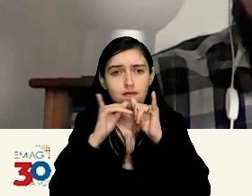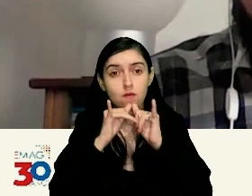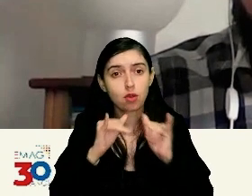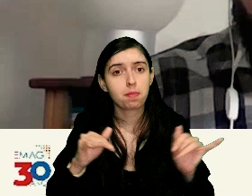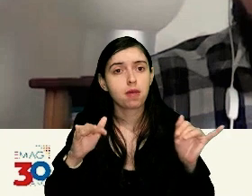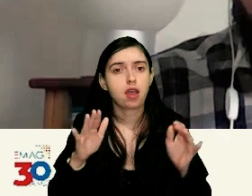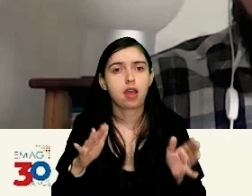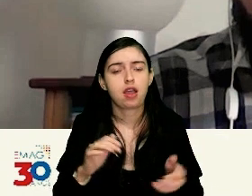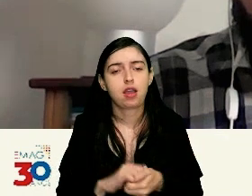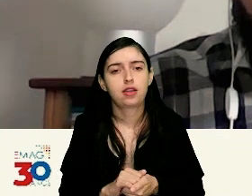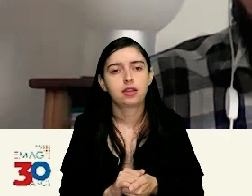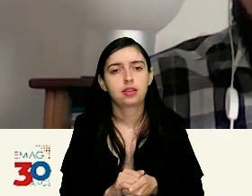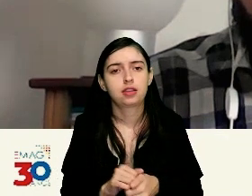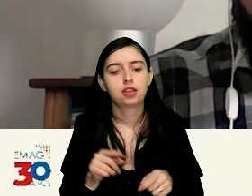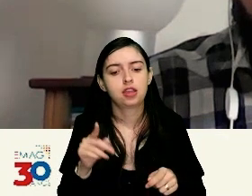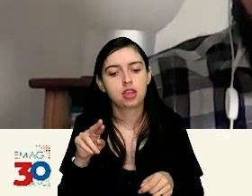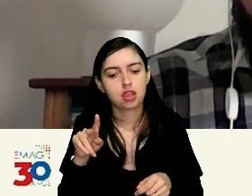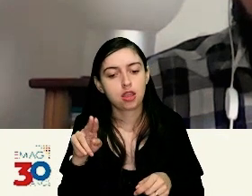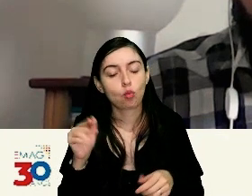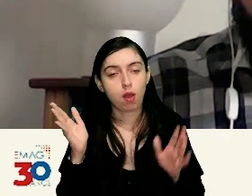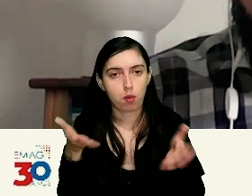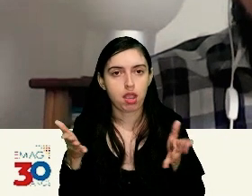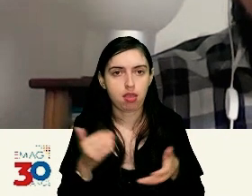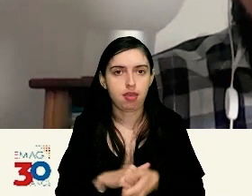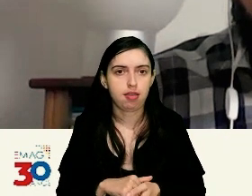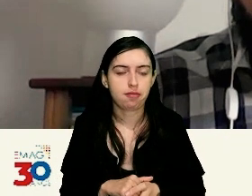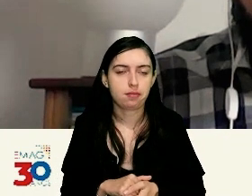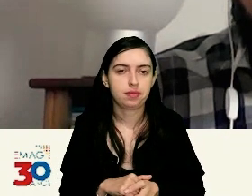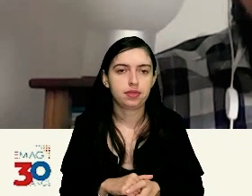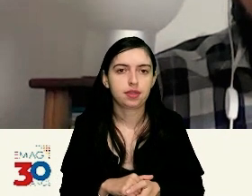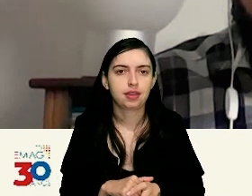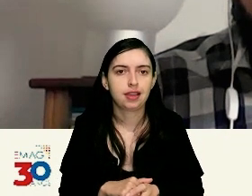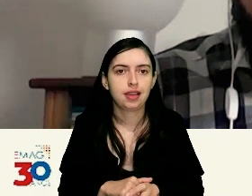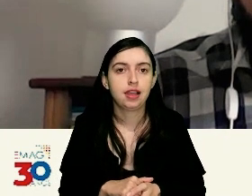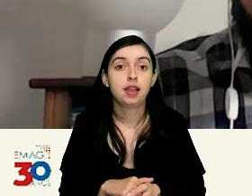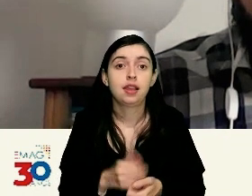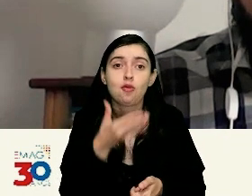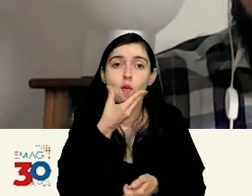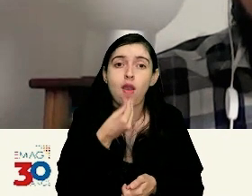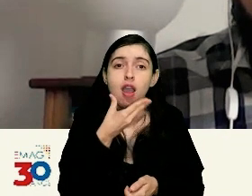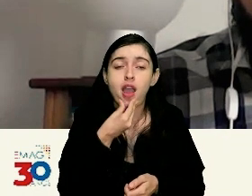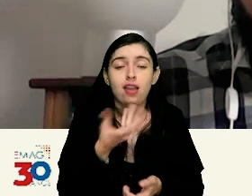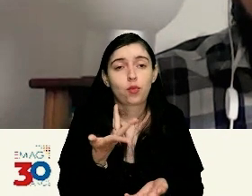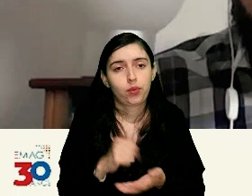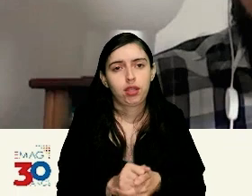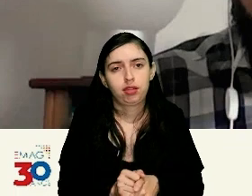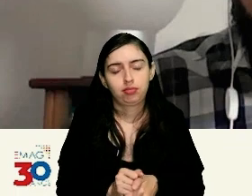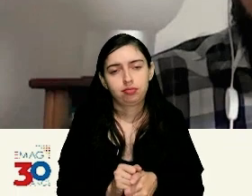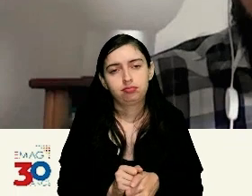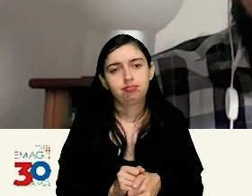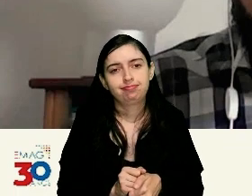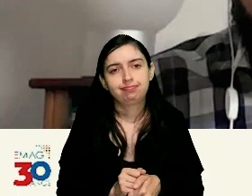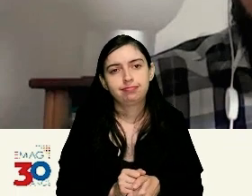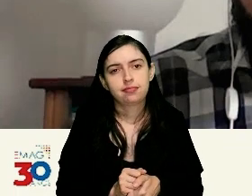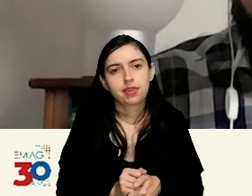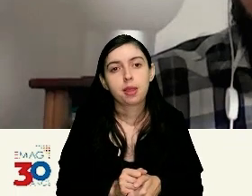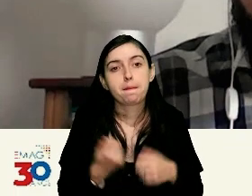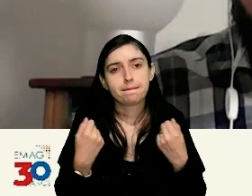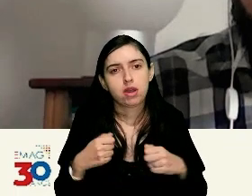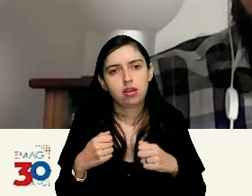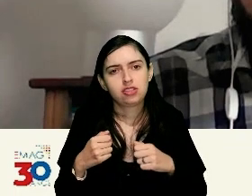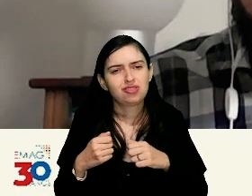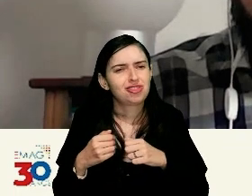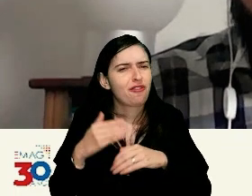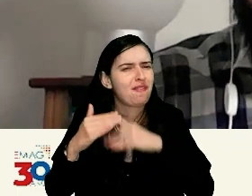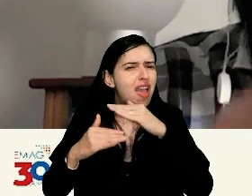foi manifestado aqui, é algo patológico socialmente, que pode desencadear uma série de